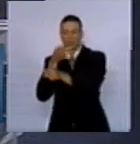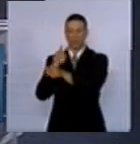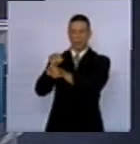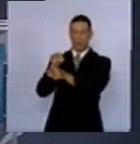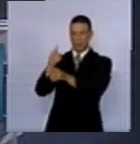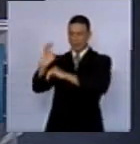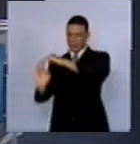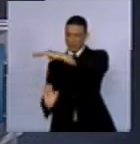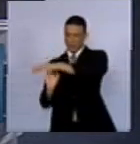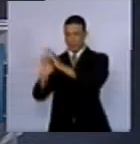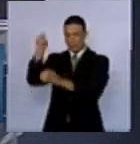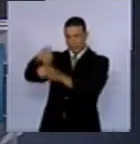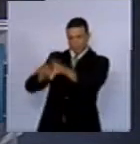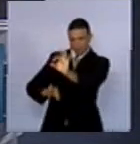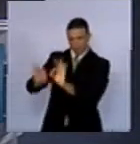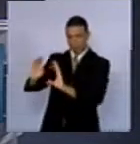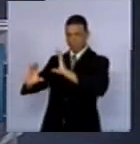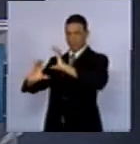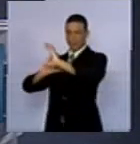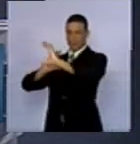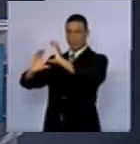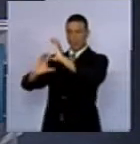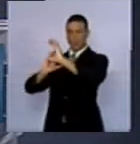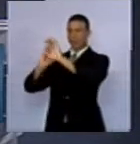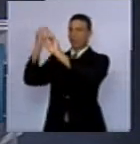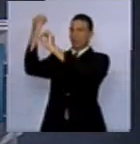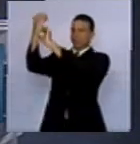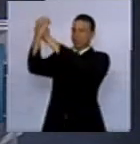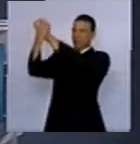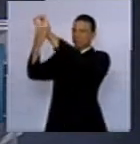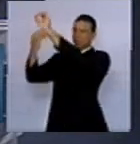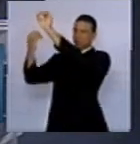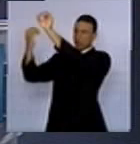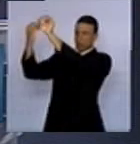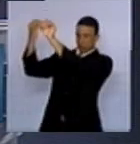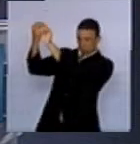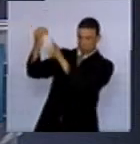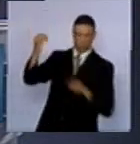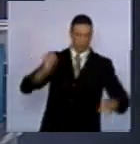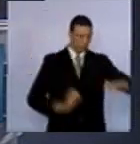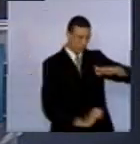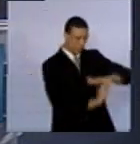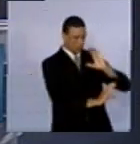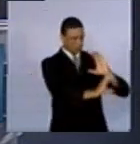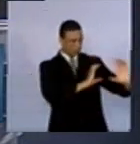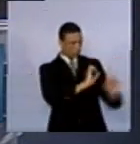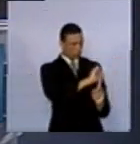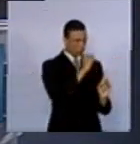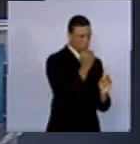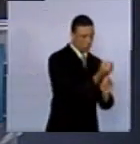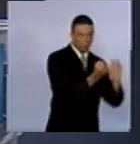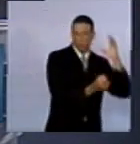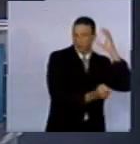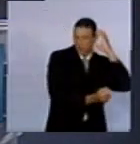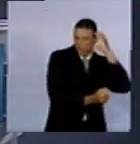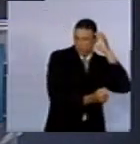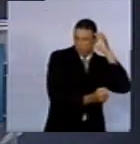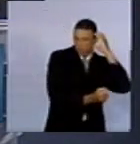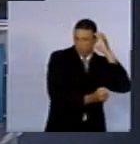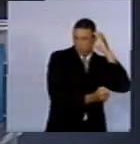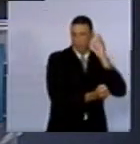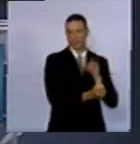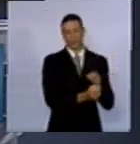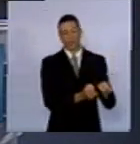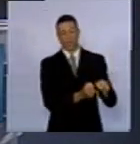também as empresas que cuidavam da comunicação via satélite e as empresas de comunicação social de Rádio Difusão é que eram